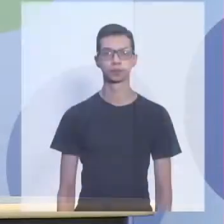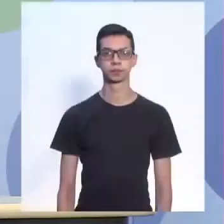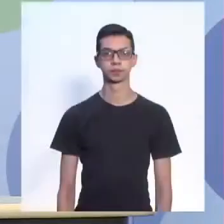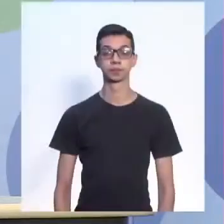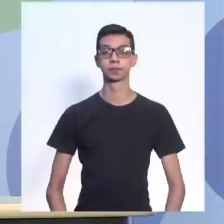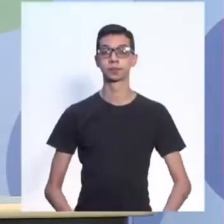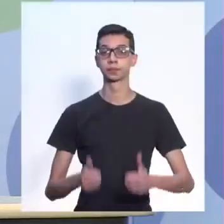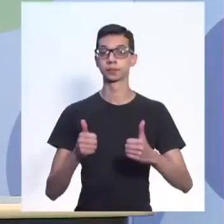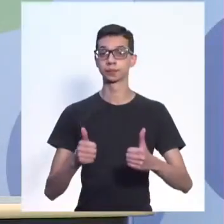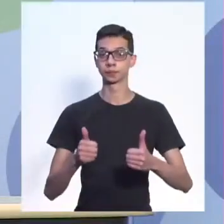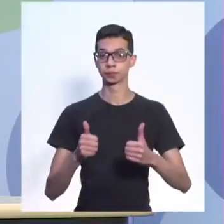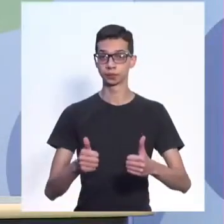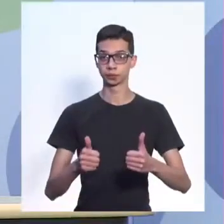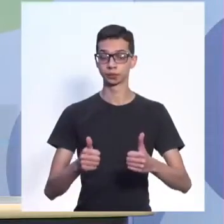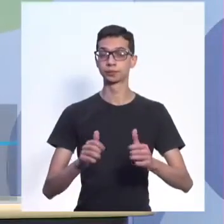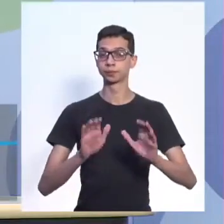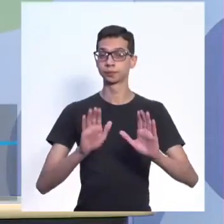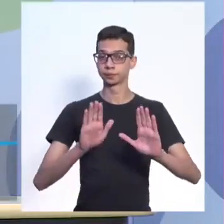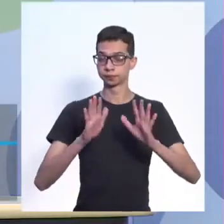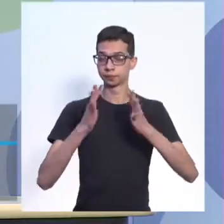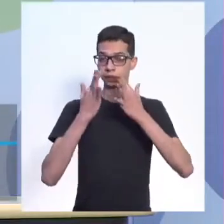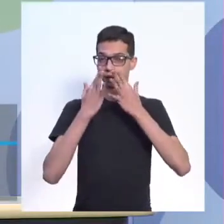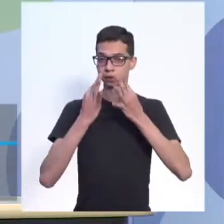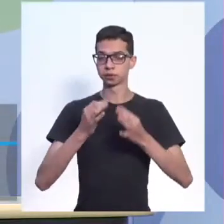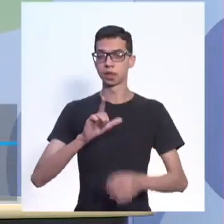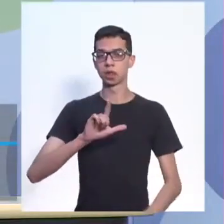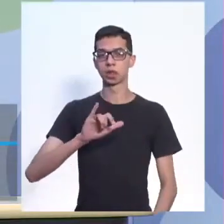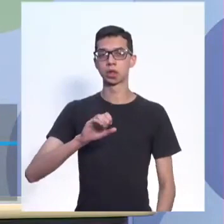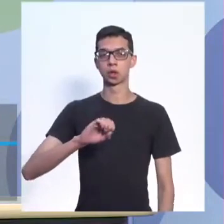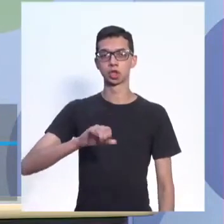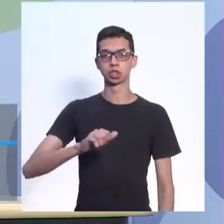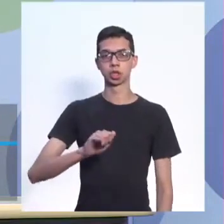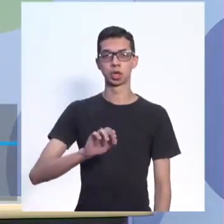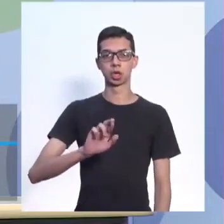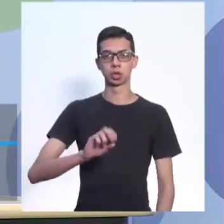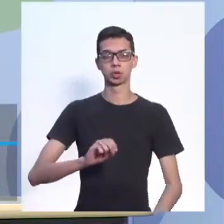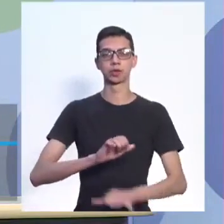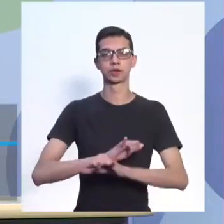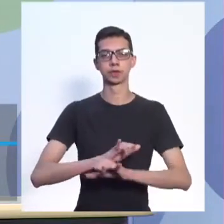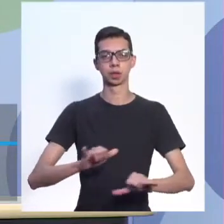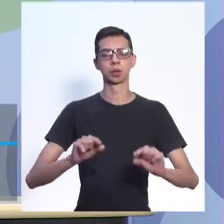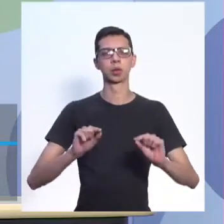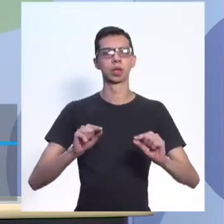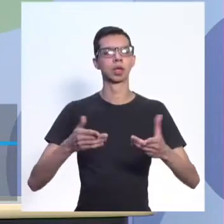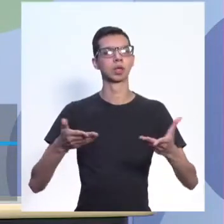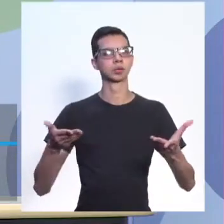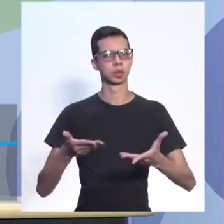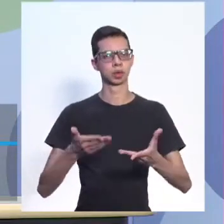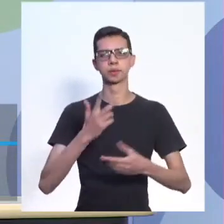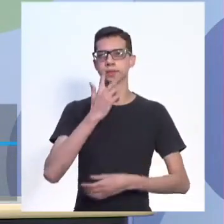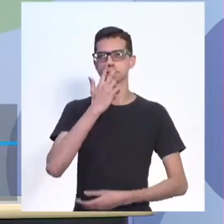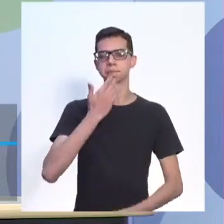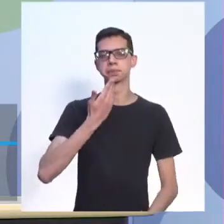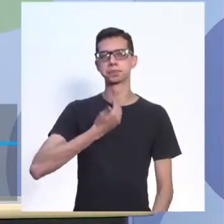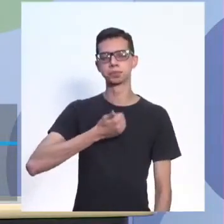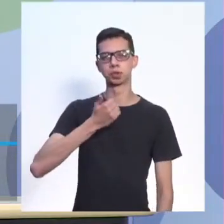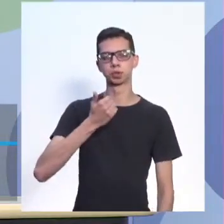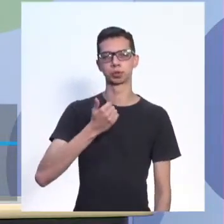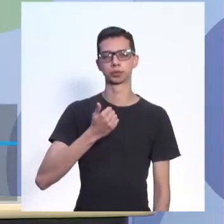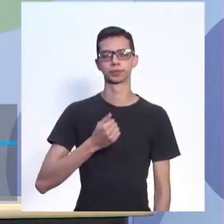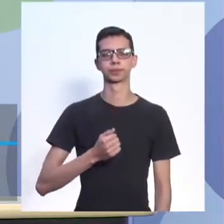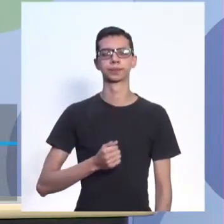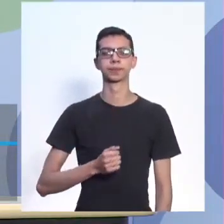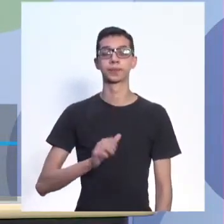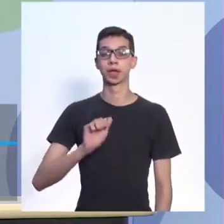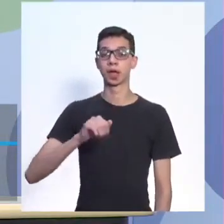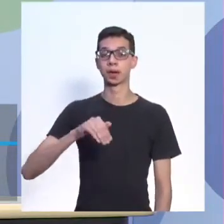Muito bom, pessoal. Olha só. O Lio Jairo diz que agora o alcance ficou maior e melhor. A Amanda falou